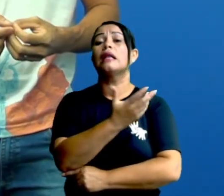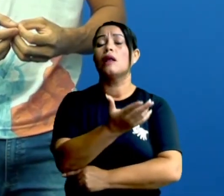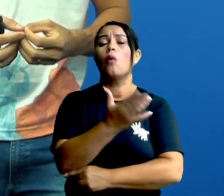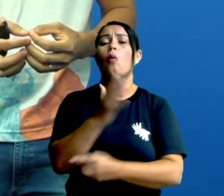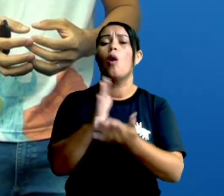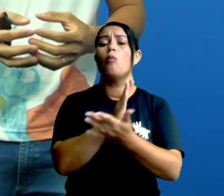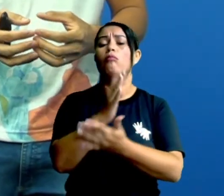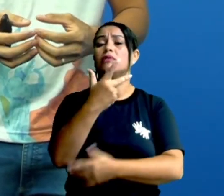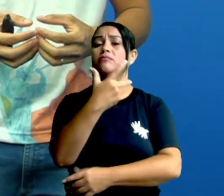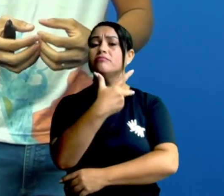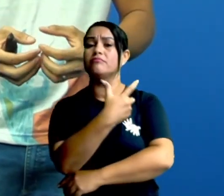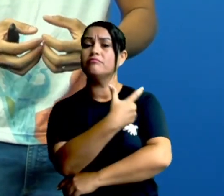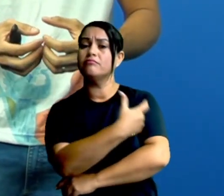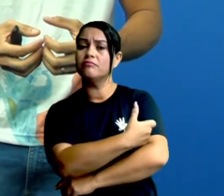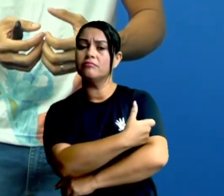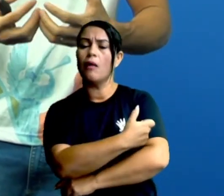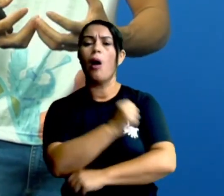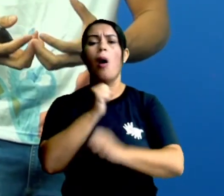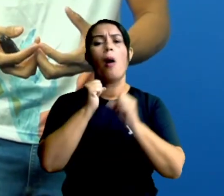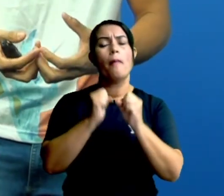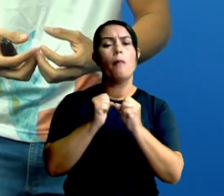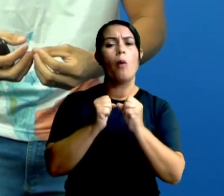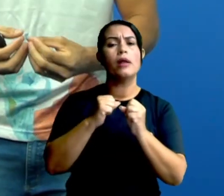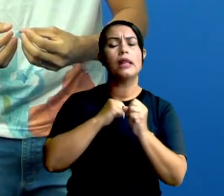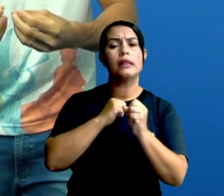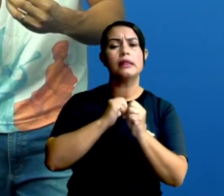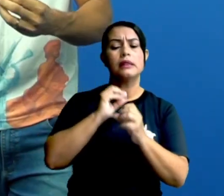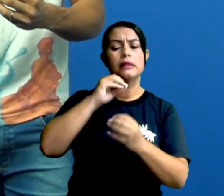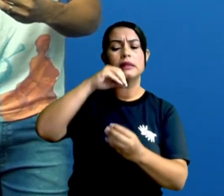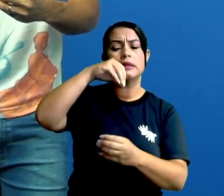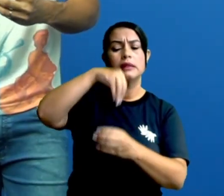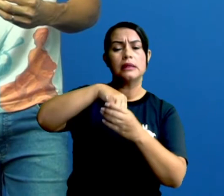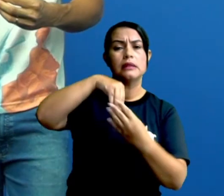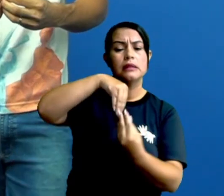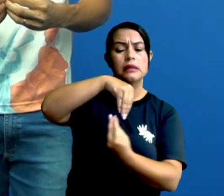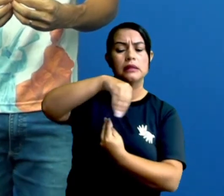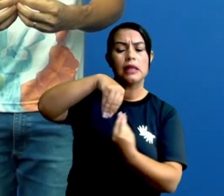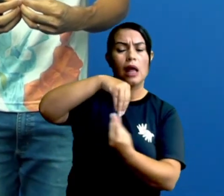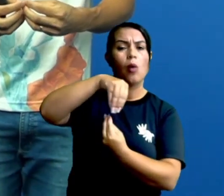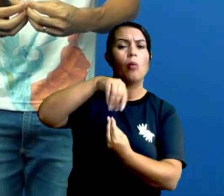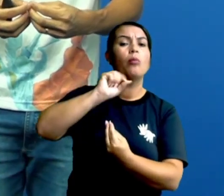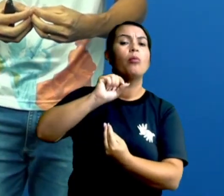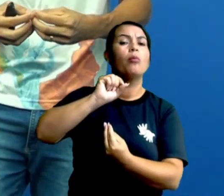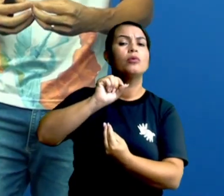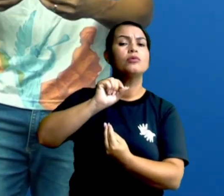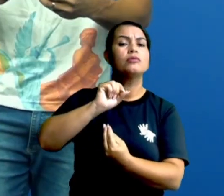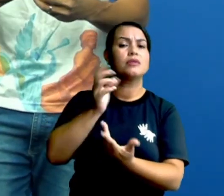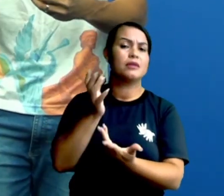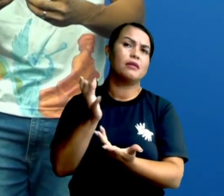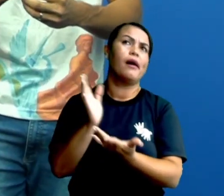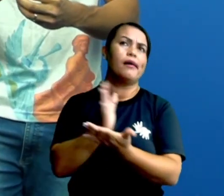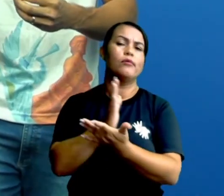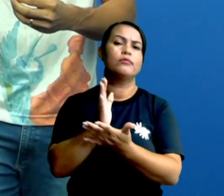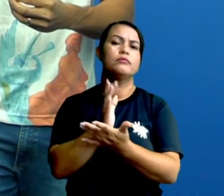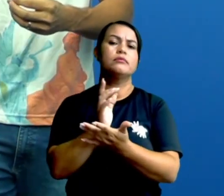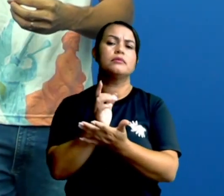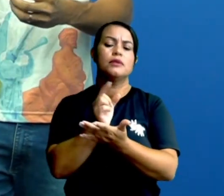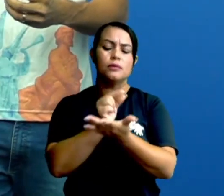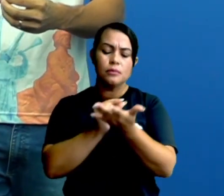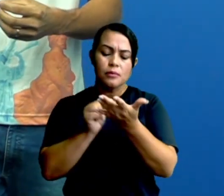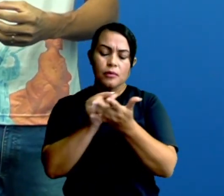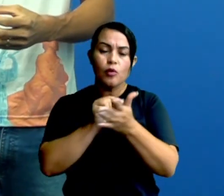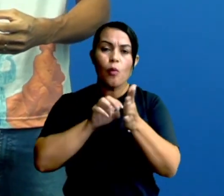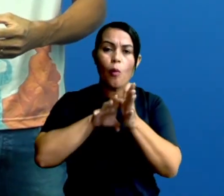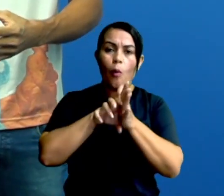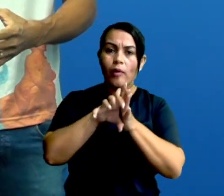dessas vacinas, elas podem ser compostas, podem ter lá na constituição dessa vacina, né, os